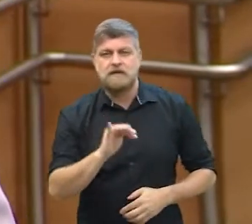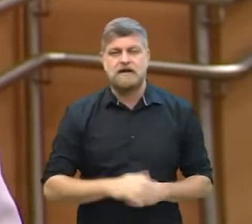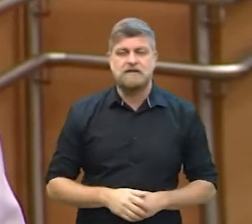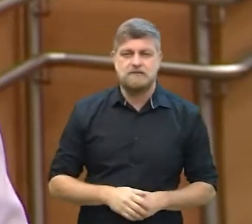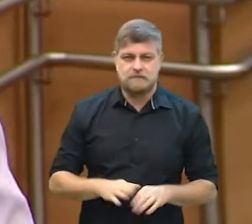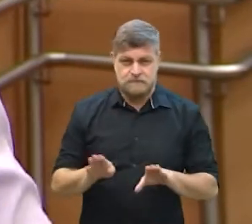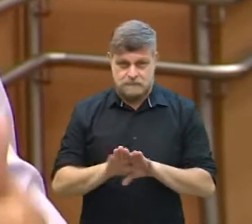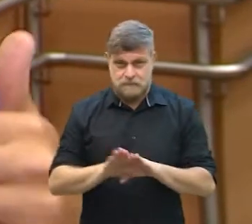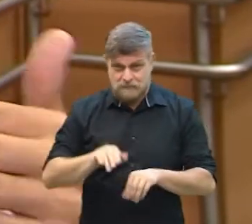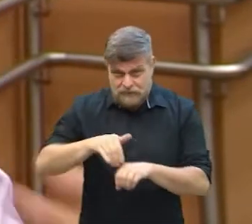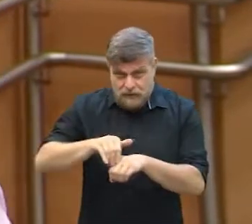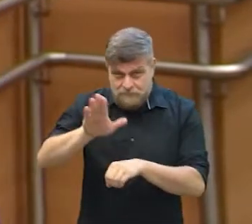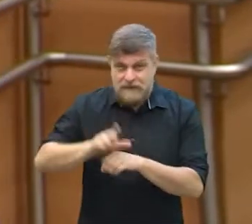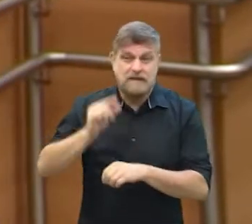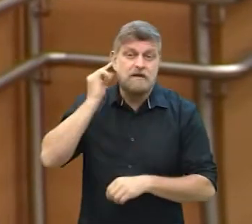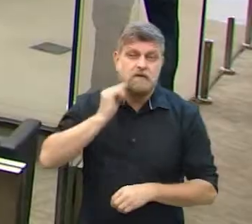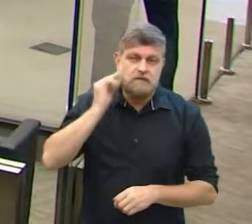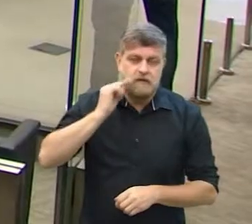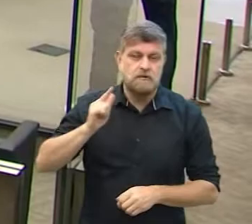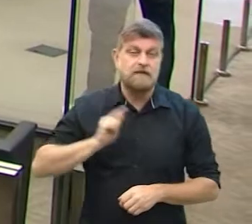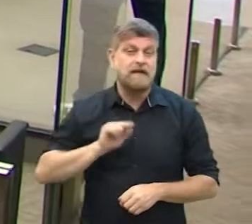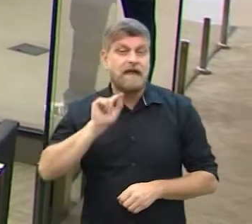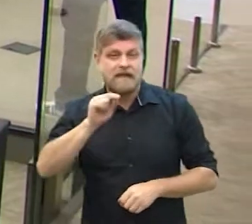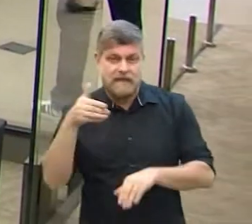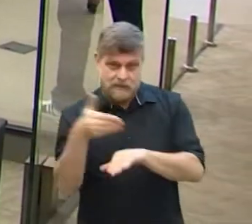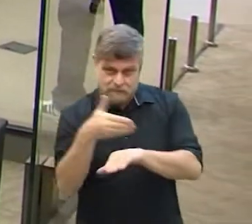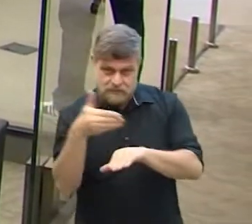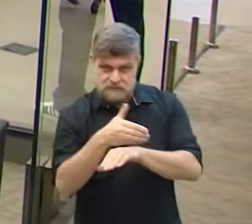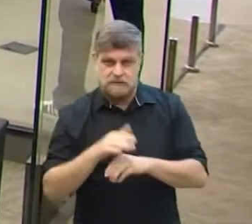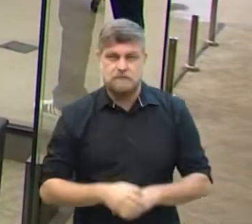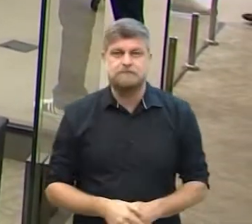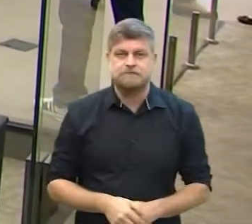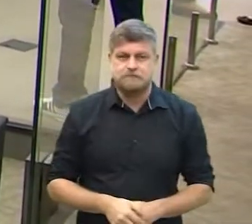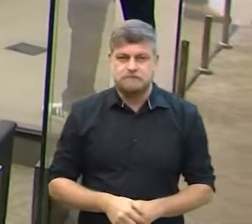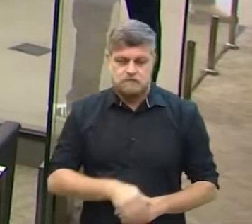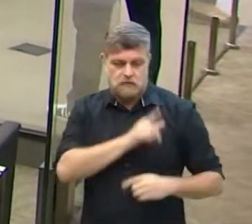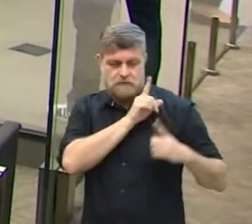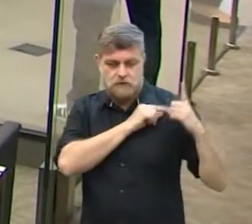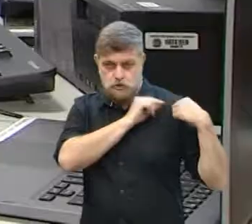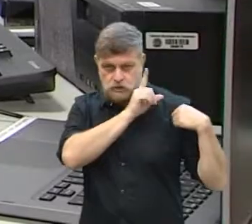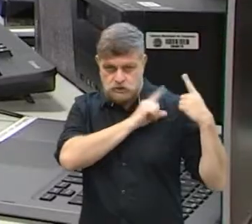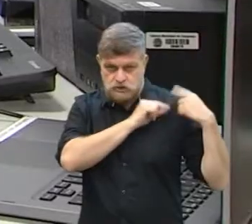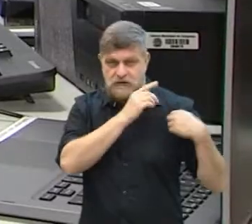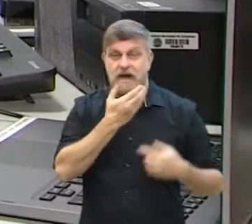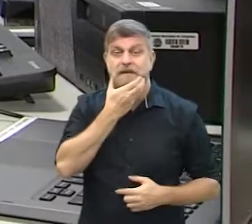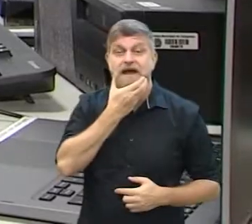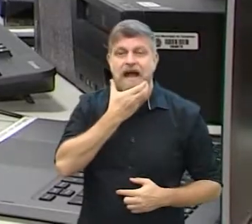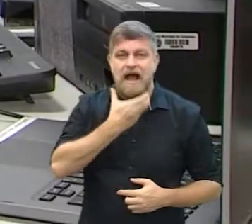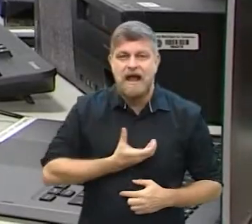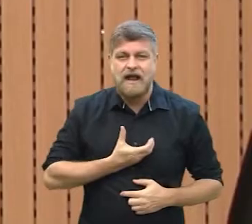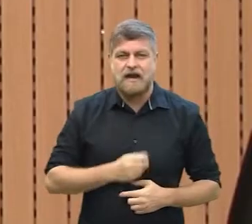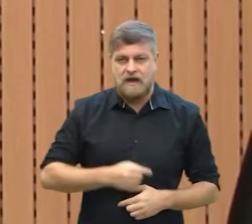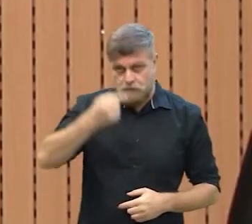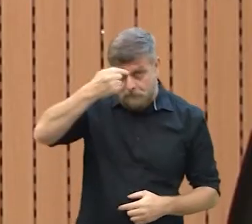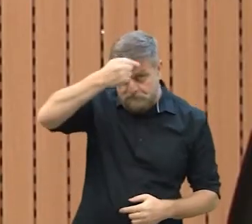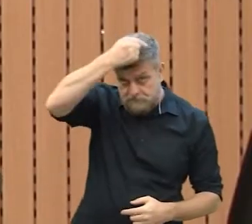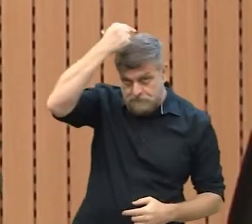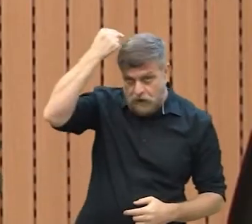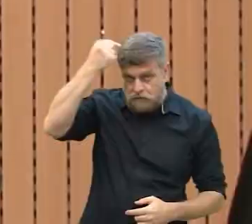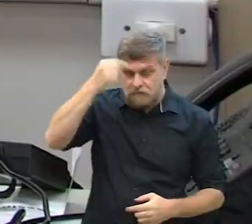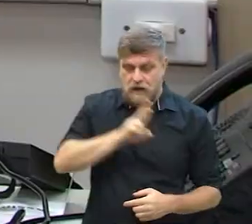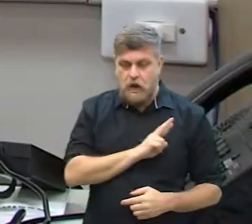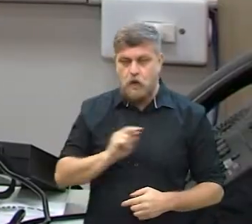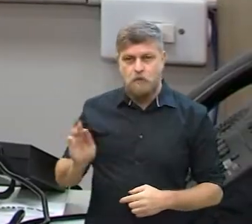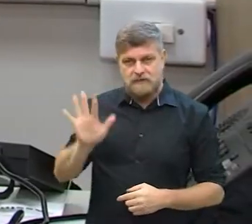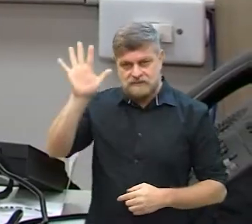com as faculdades, com as universidades. Além de Silva, a comissão terá os vereadores Major Jaime, Carmo